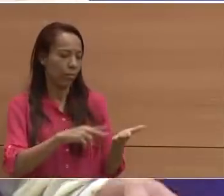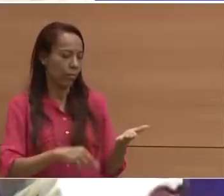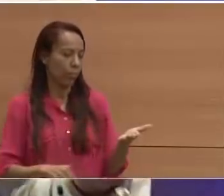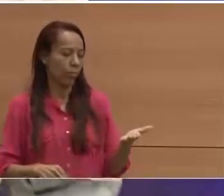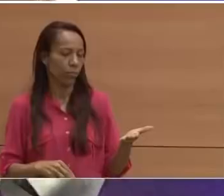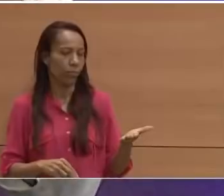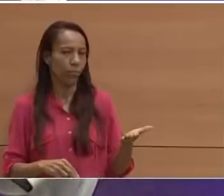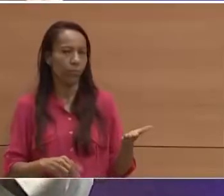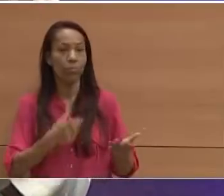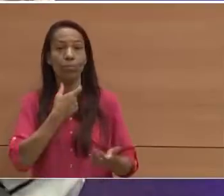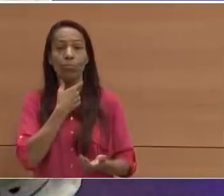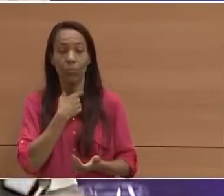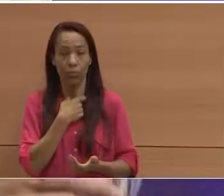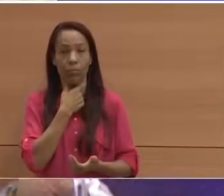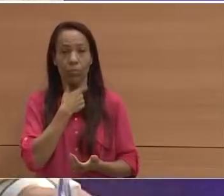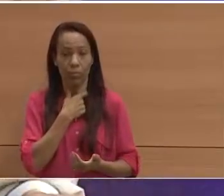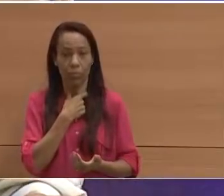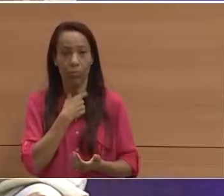vezes.